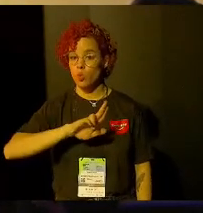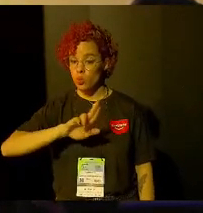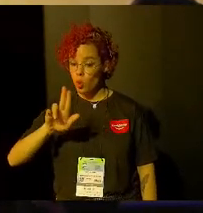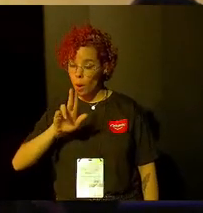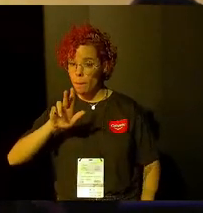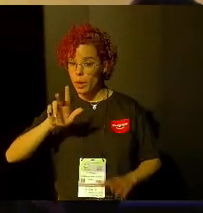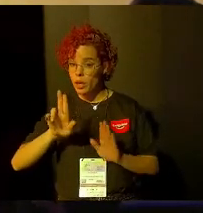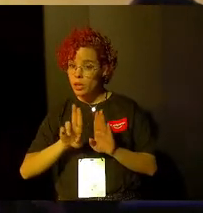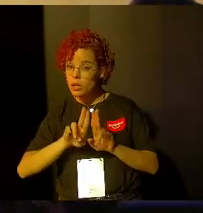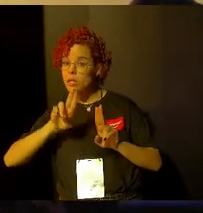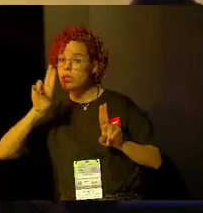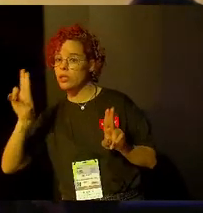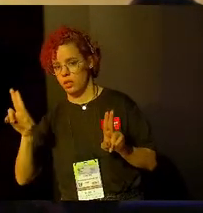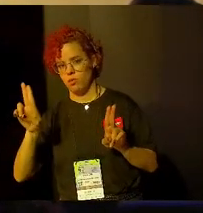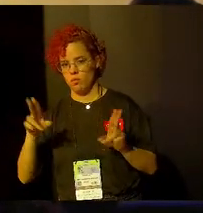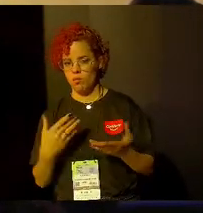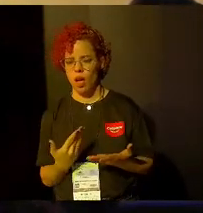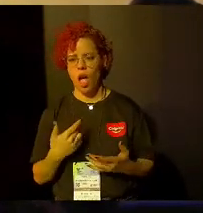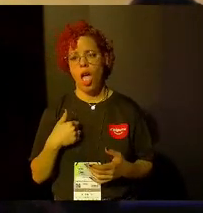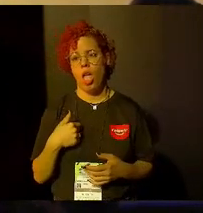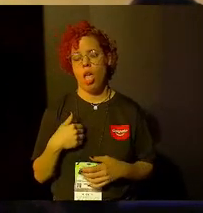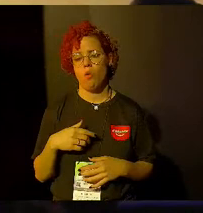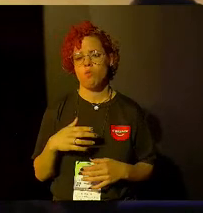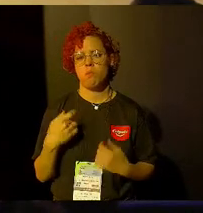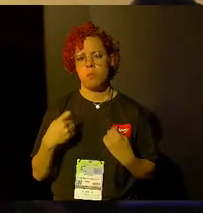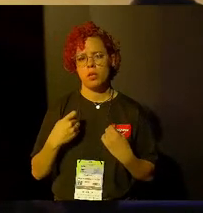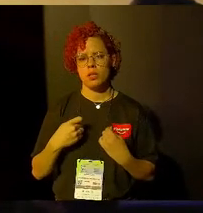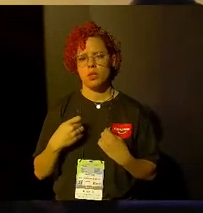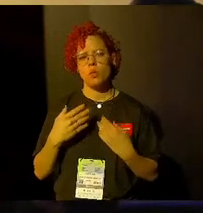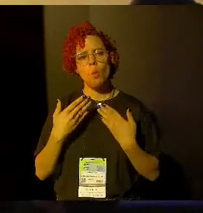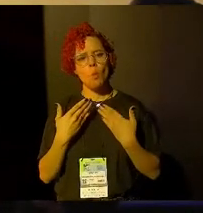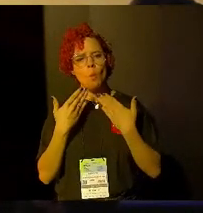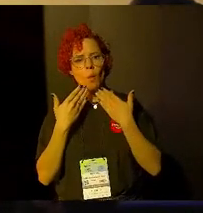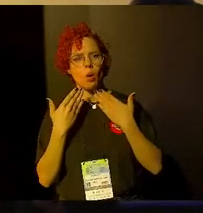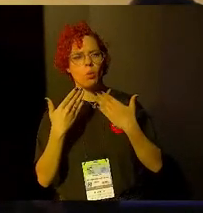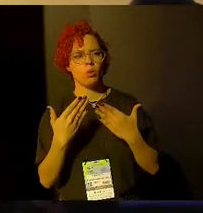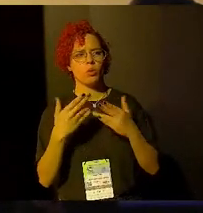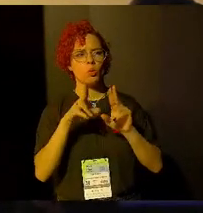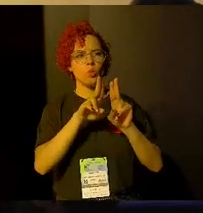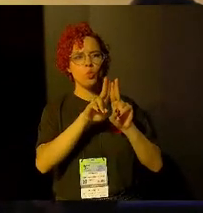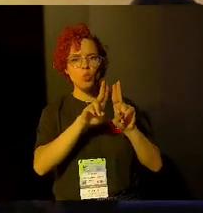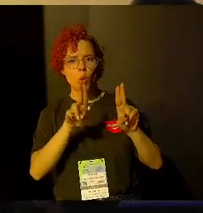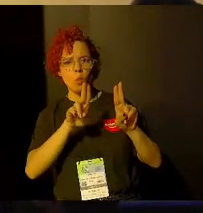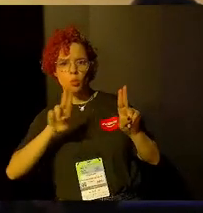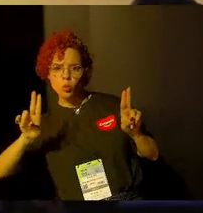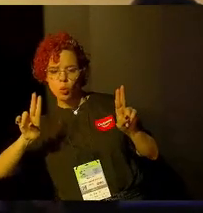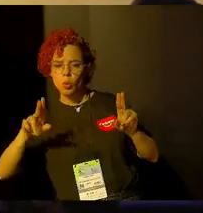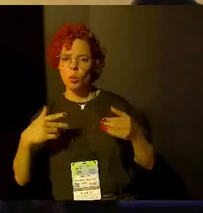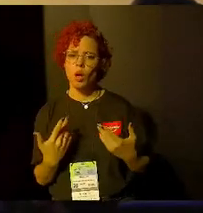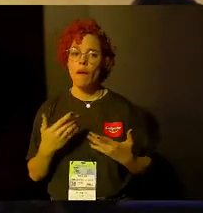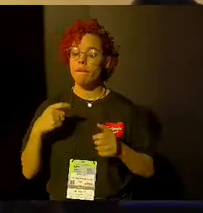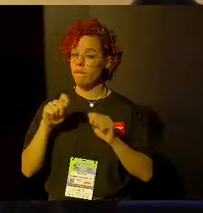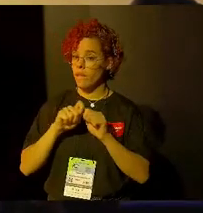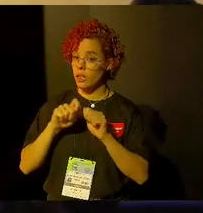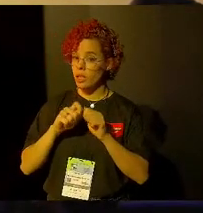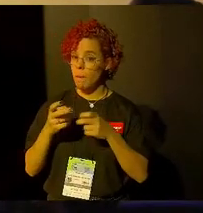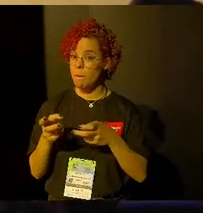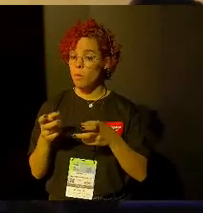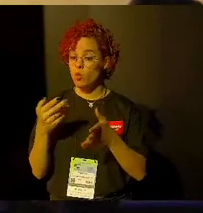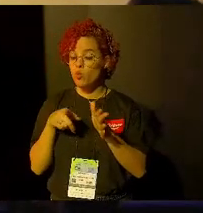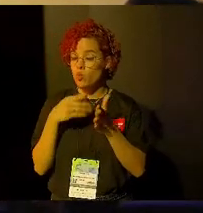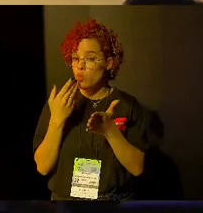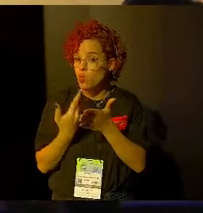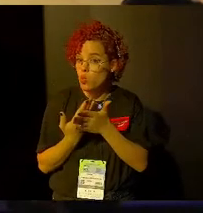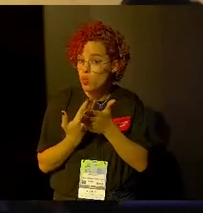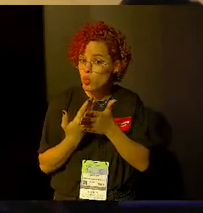Doutor Henrique Fonseca eu sou Cleiton Nascimento tudo bem fizeram um grande estudo percebendo que